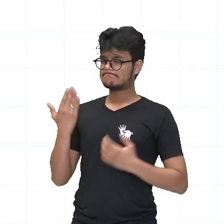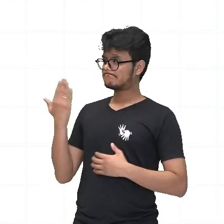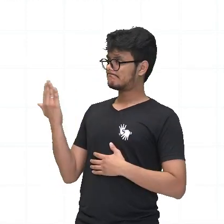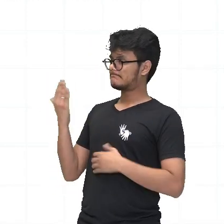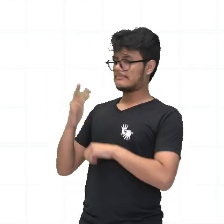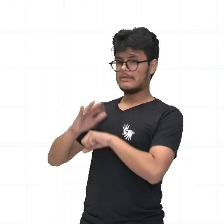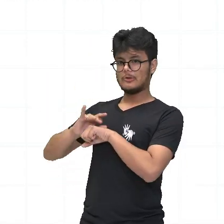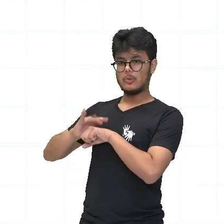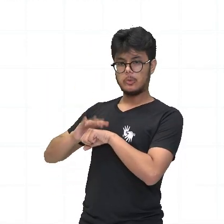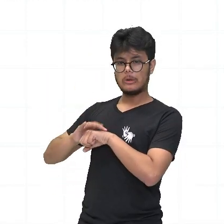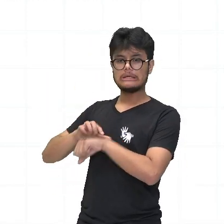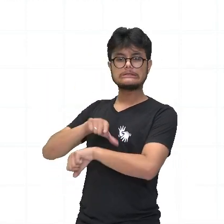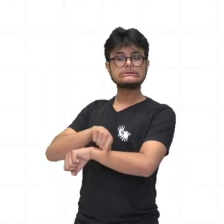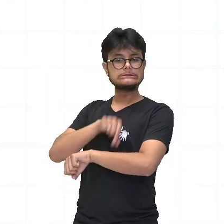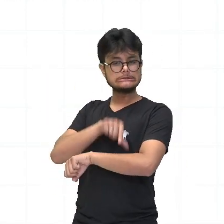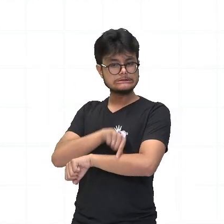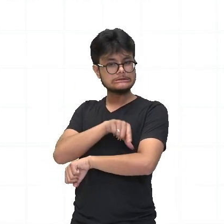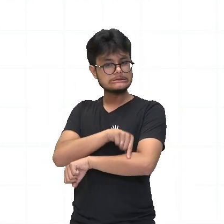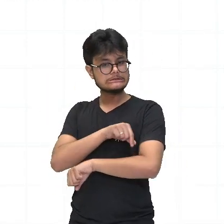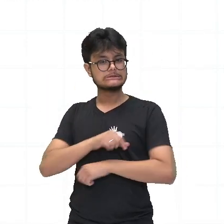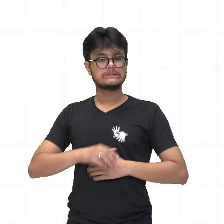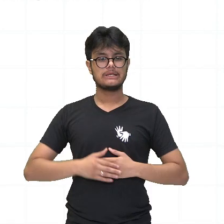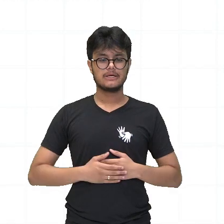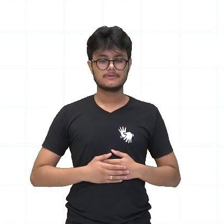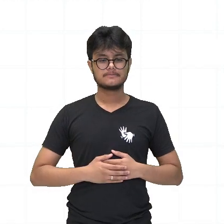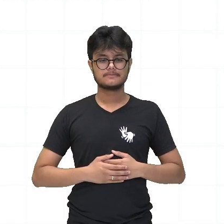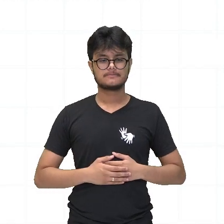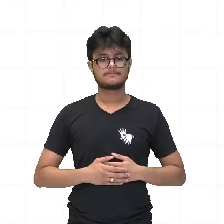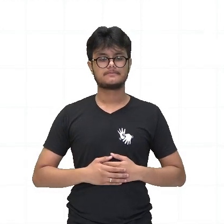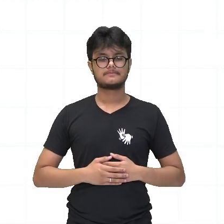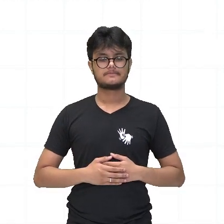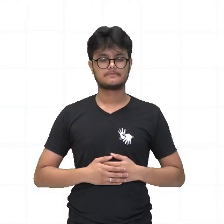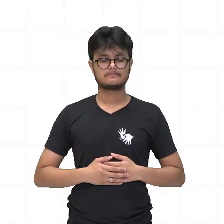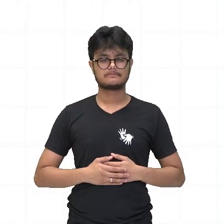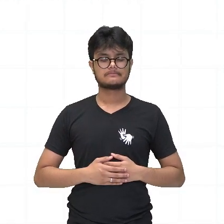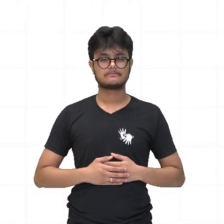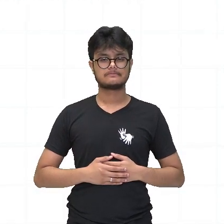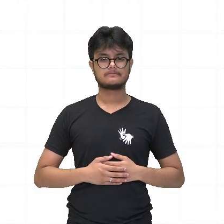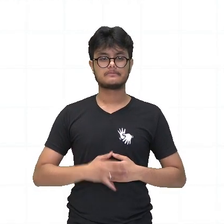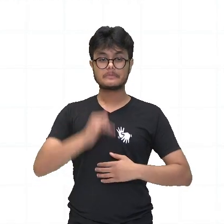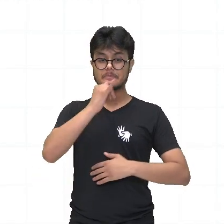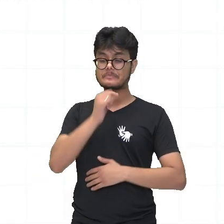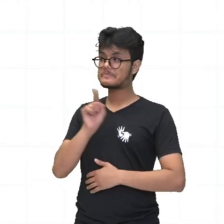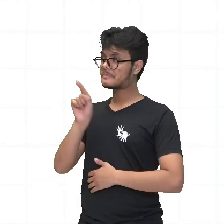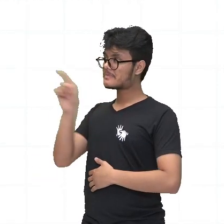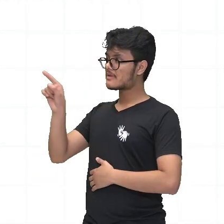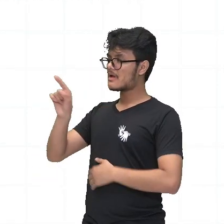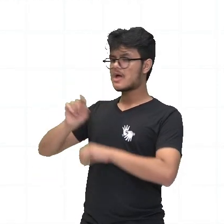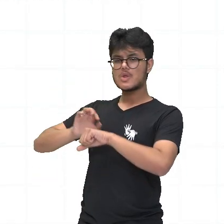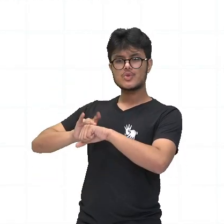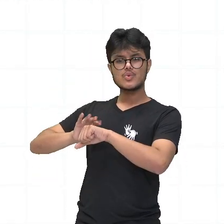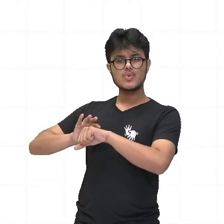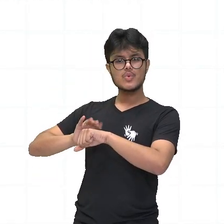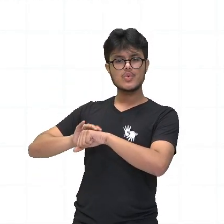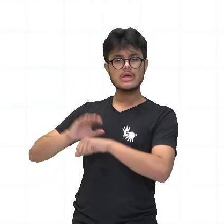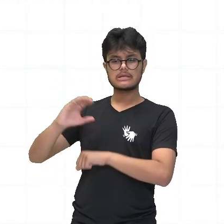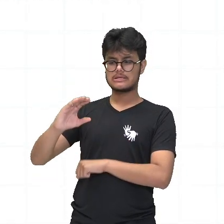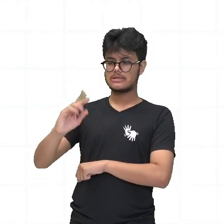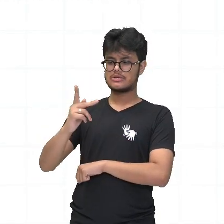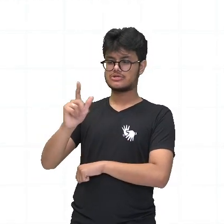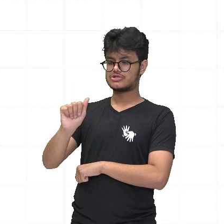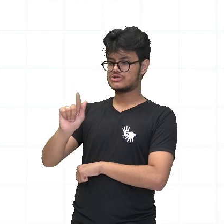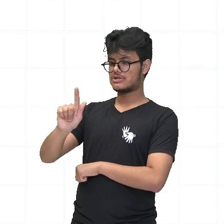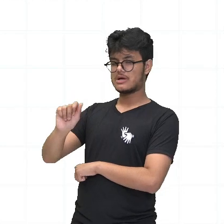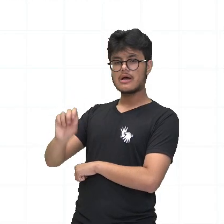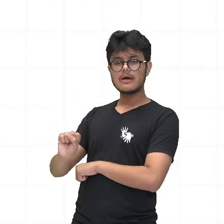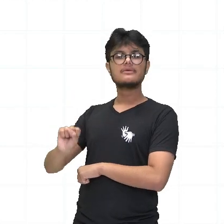ser transmitida pelo coelho se ele estiver infectado. Vamos observar aí outros exemplos. A triatomíneos, né,